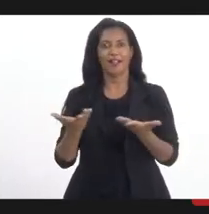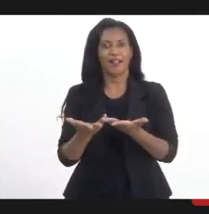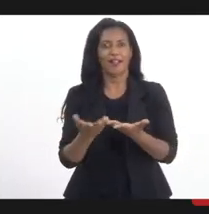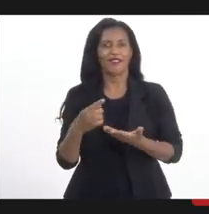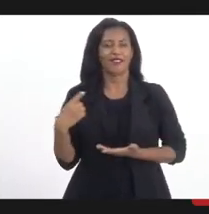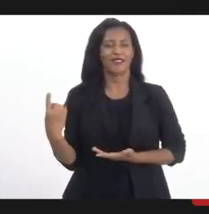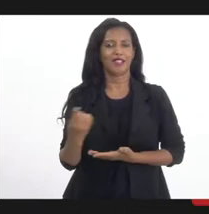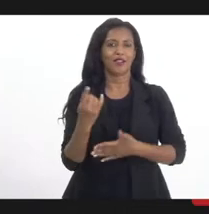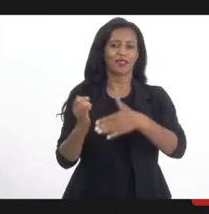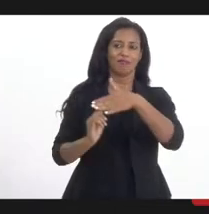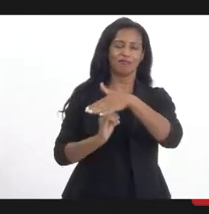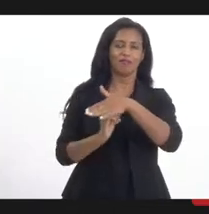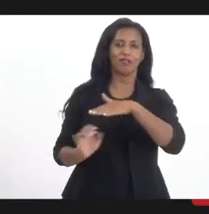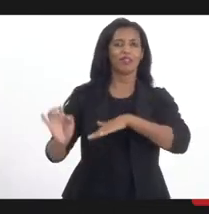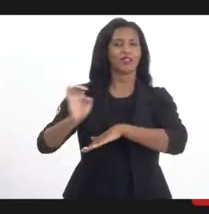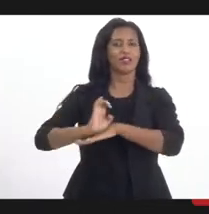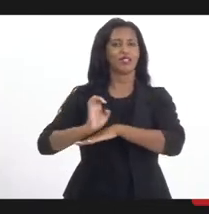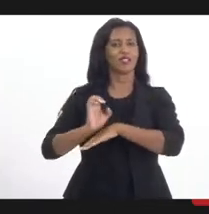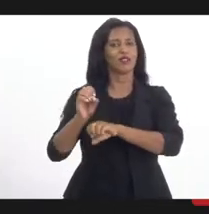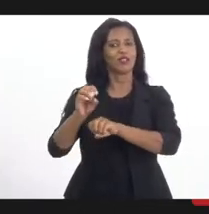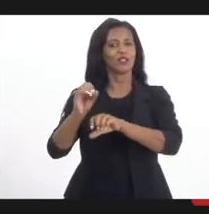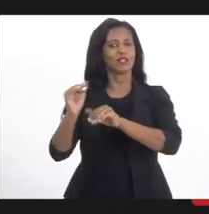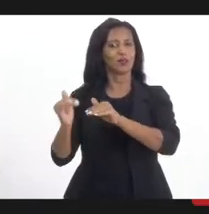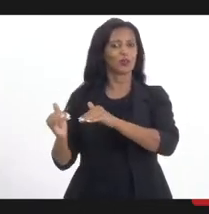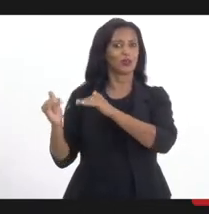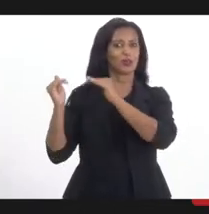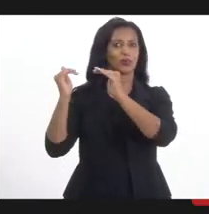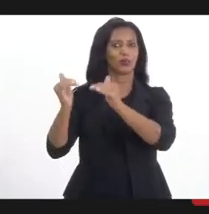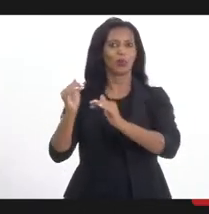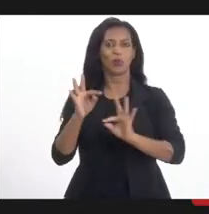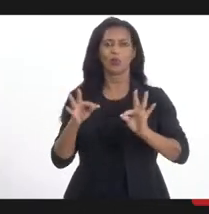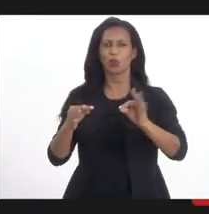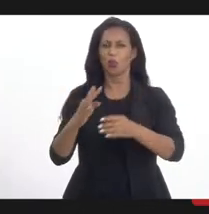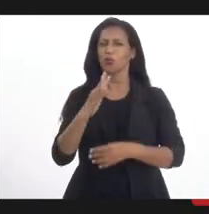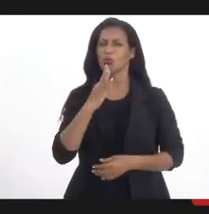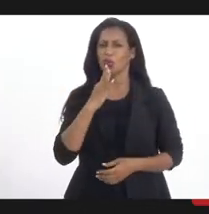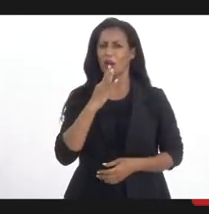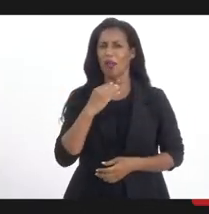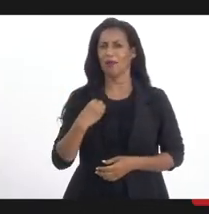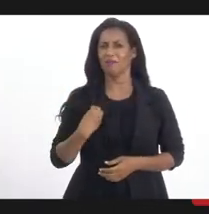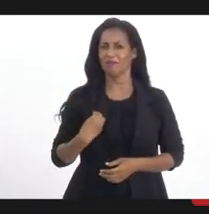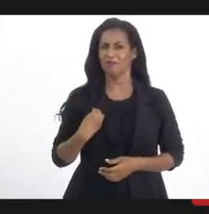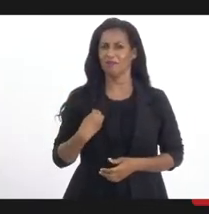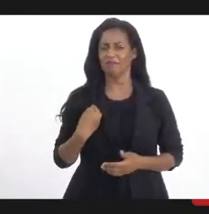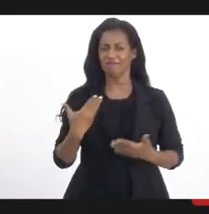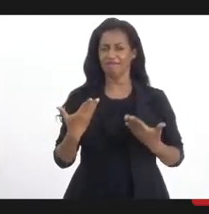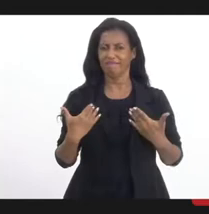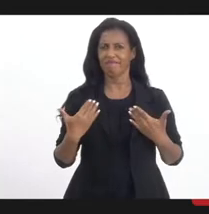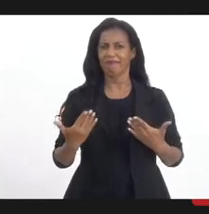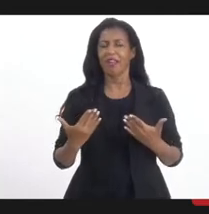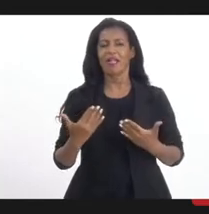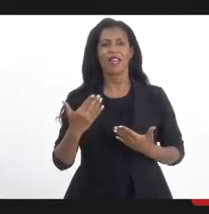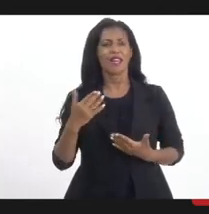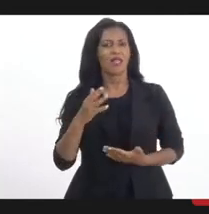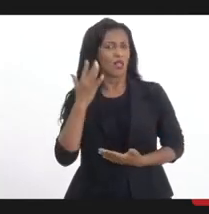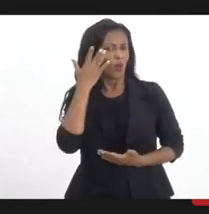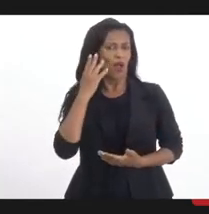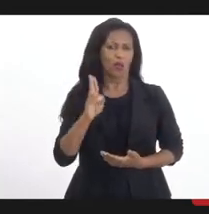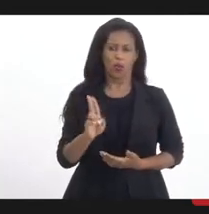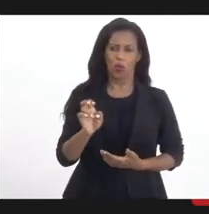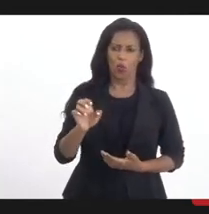nossas instituições estaduais de ensino superior. Todos conhecem a minha posição pública. Eu acho que a UESO foi